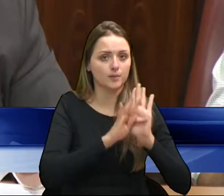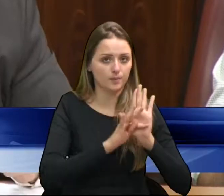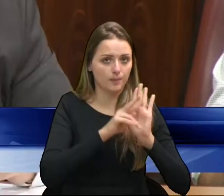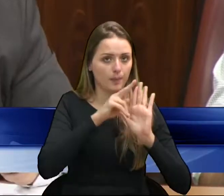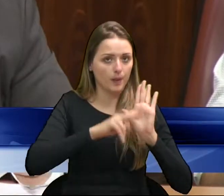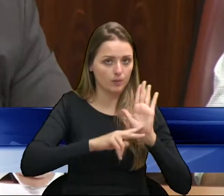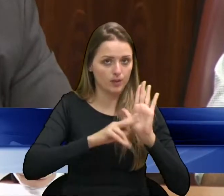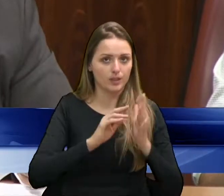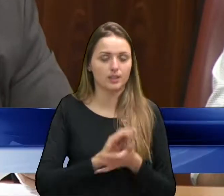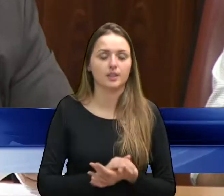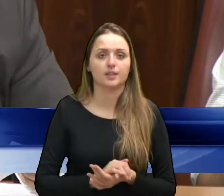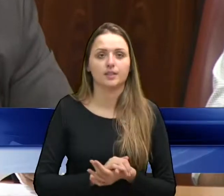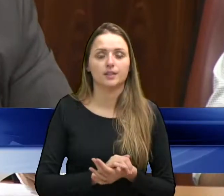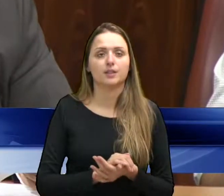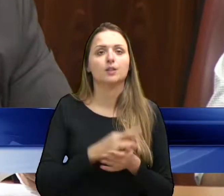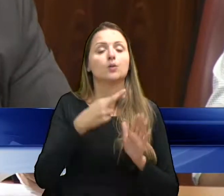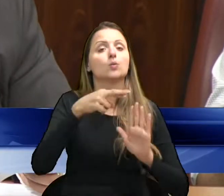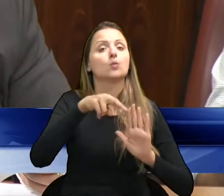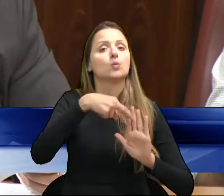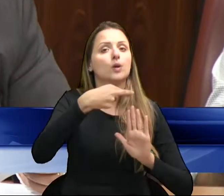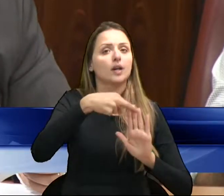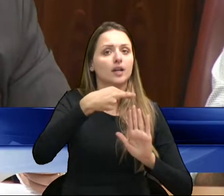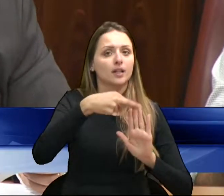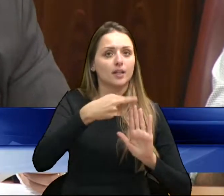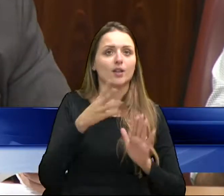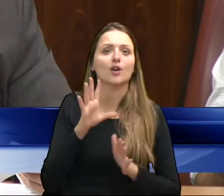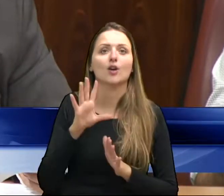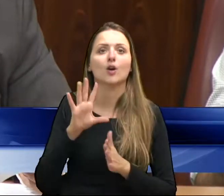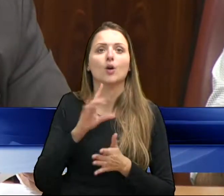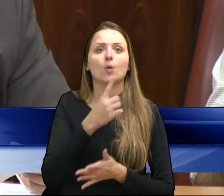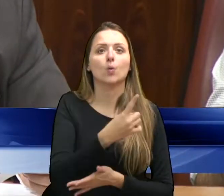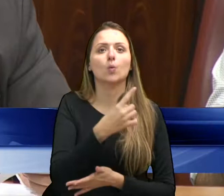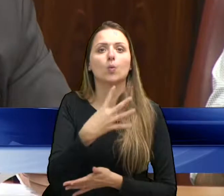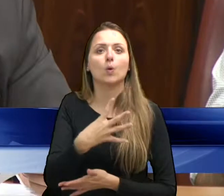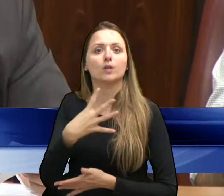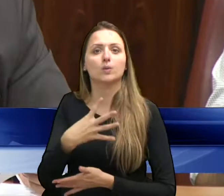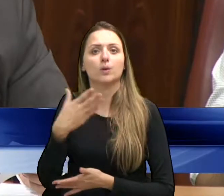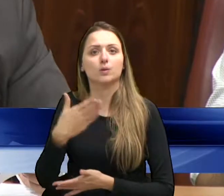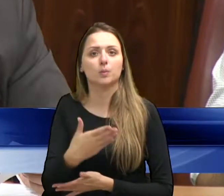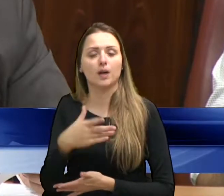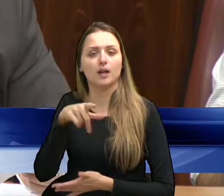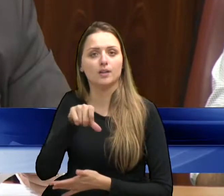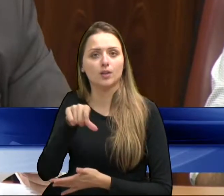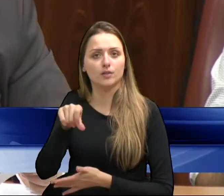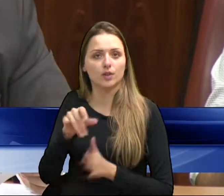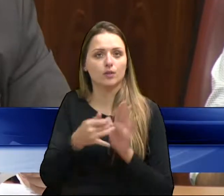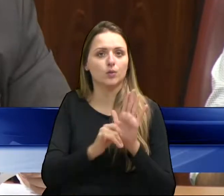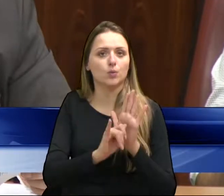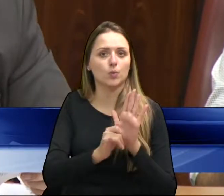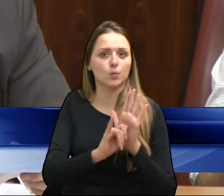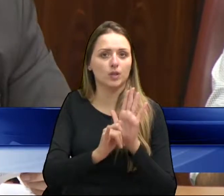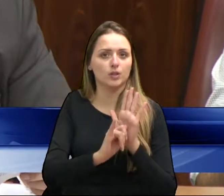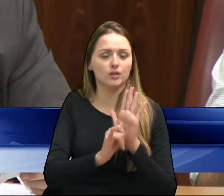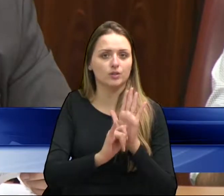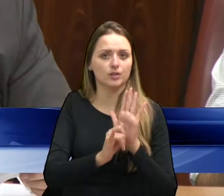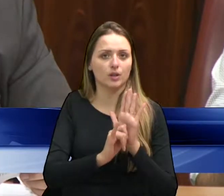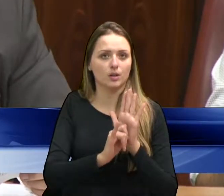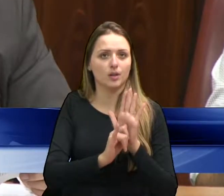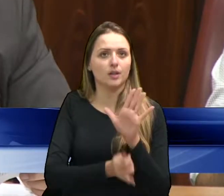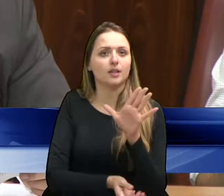num requerimento, está aqui, confirmando, é 144/99 o edital, que foi